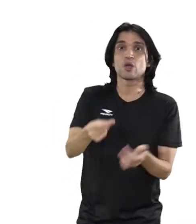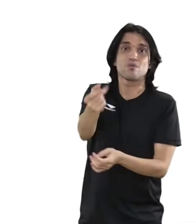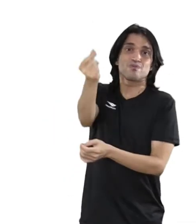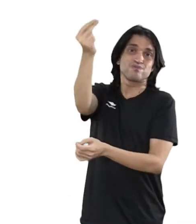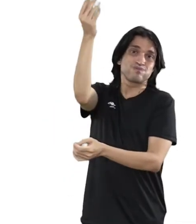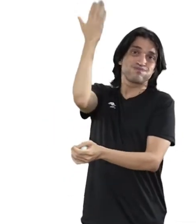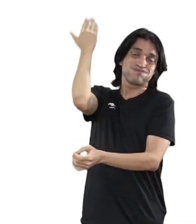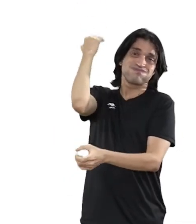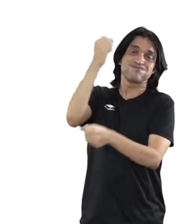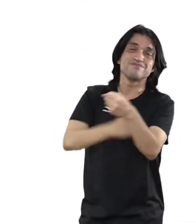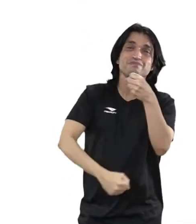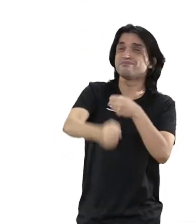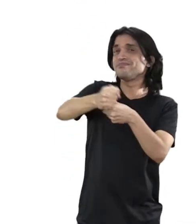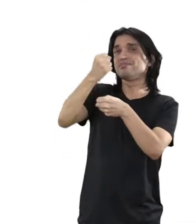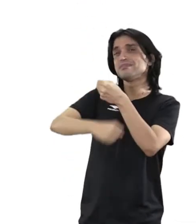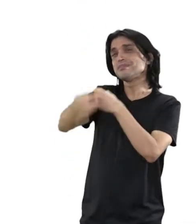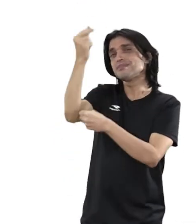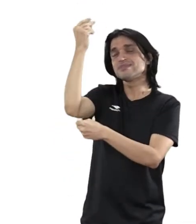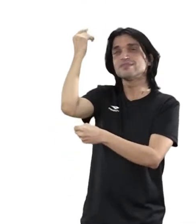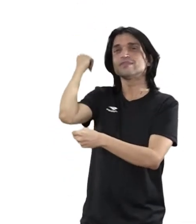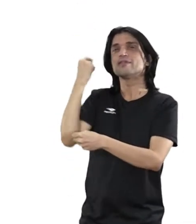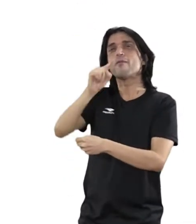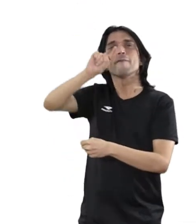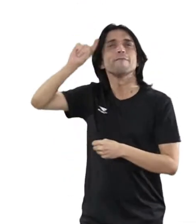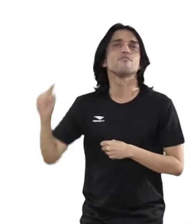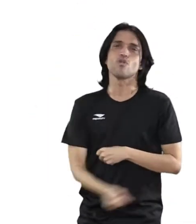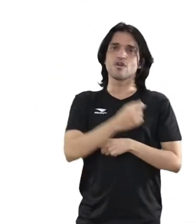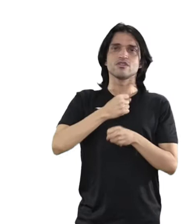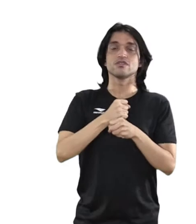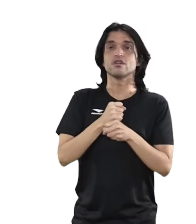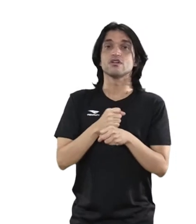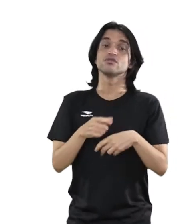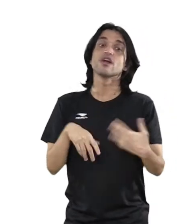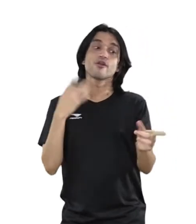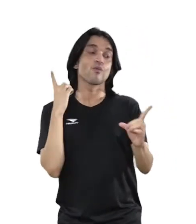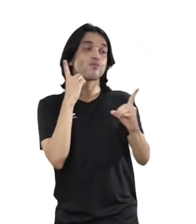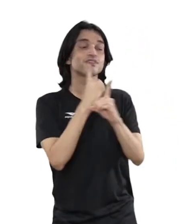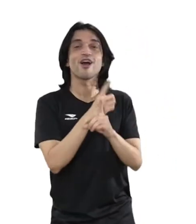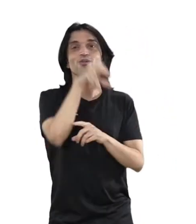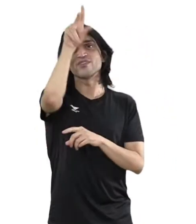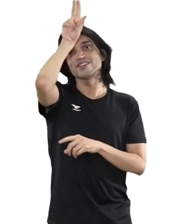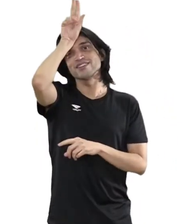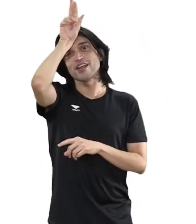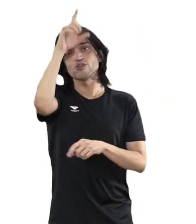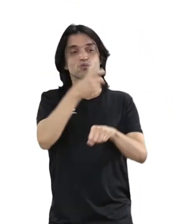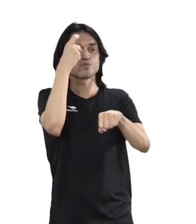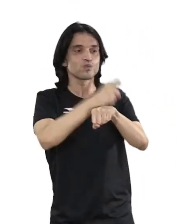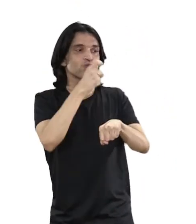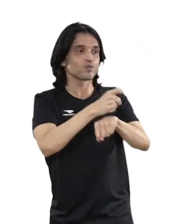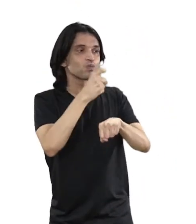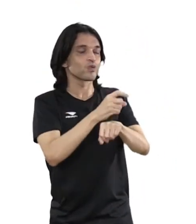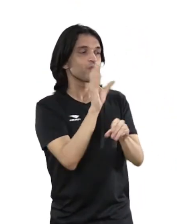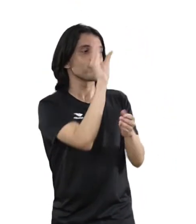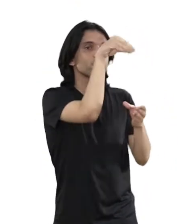destes dinossauros, de onde pôde-se isolar o DNA, o código químico da vida, e a partir deste